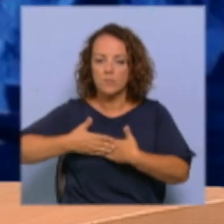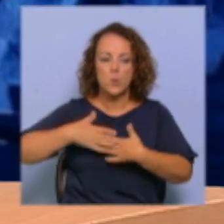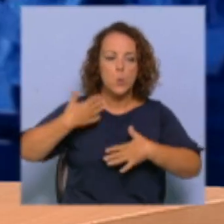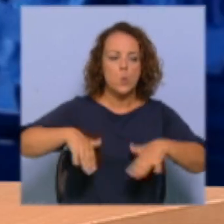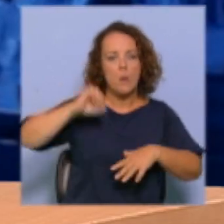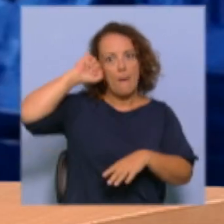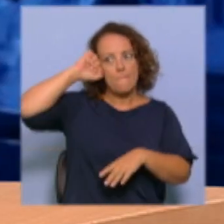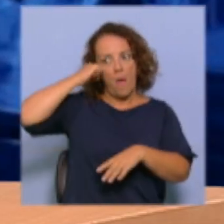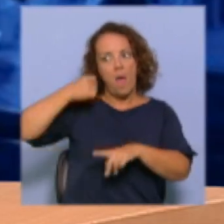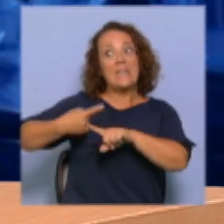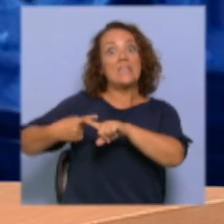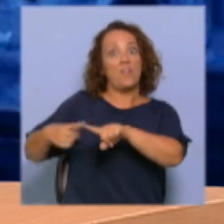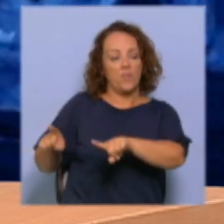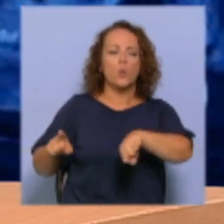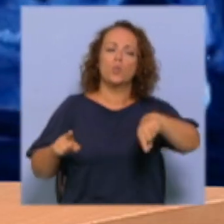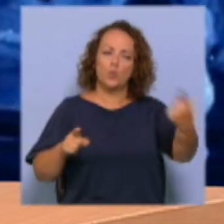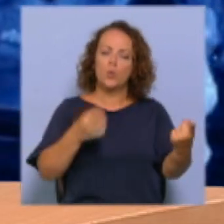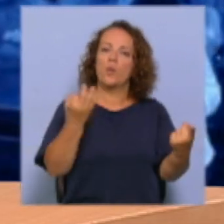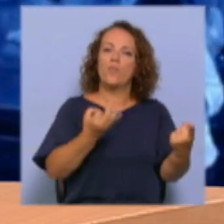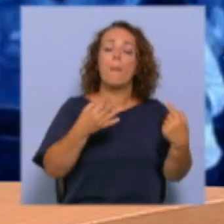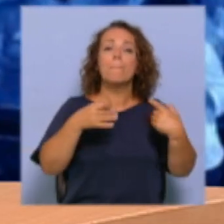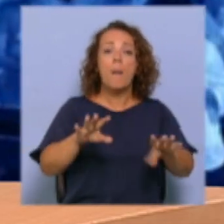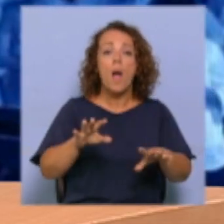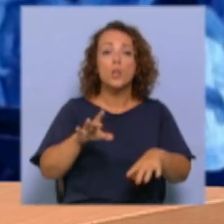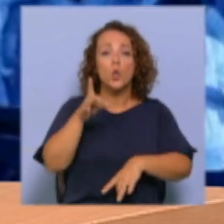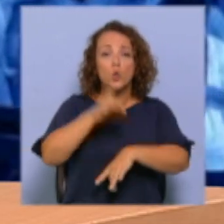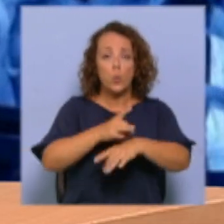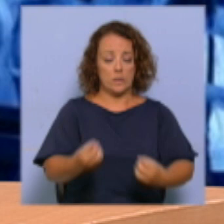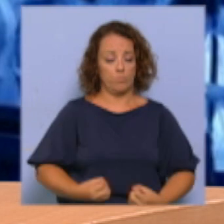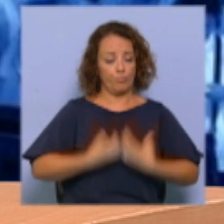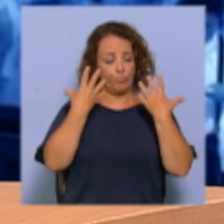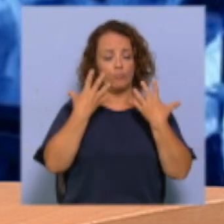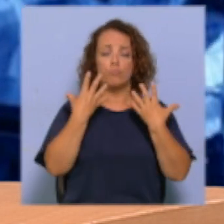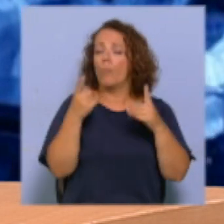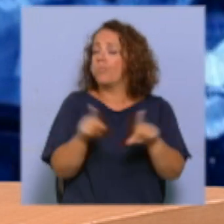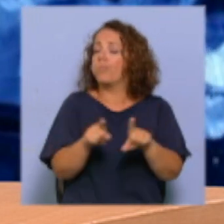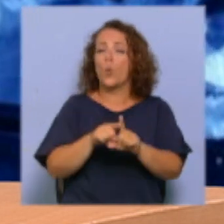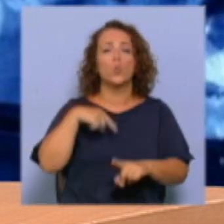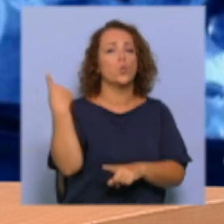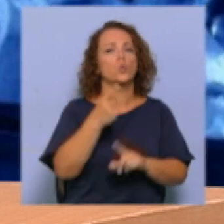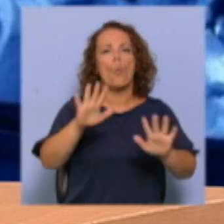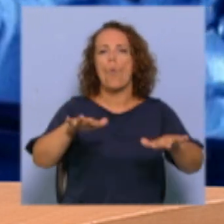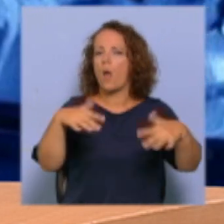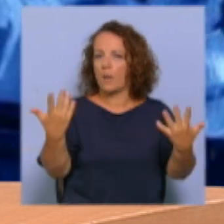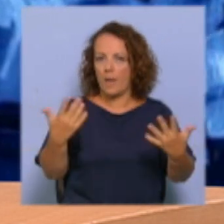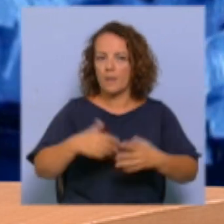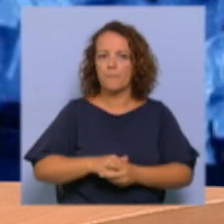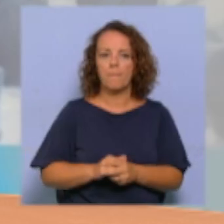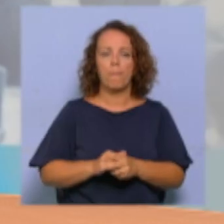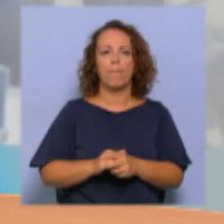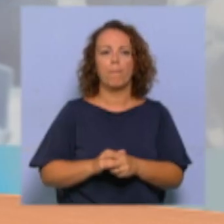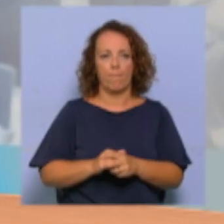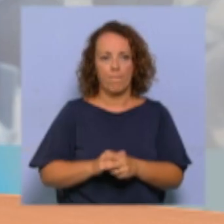ser. E só isso cava nas pessoas uma angústia enorme. E este tempo e